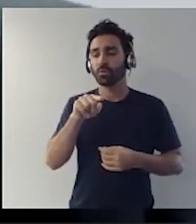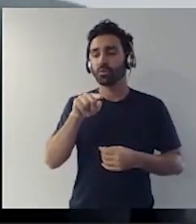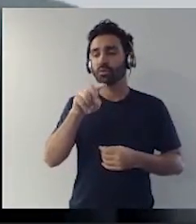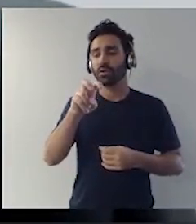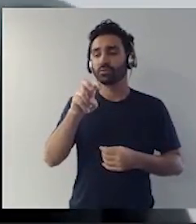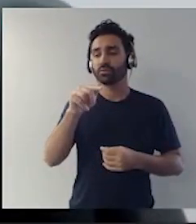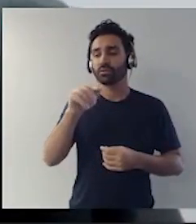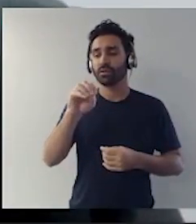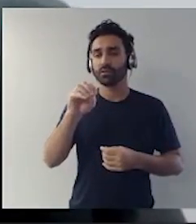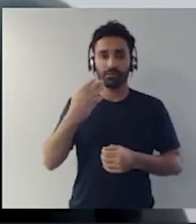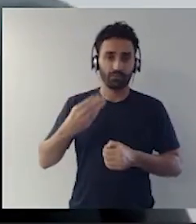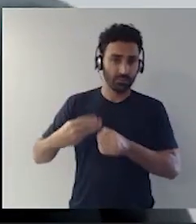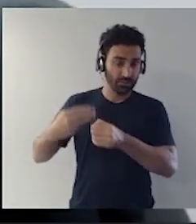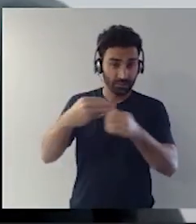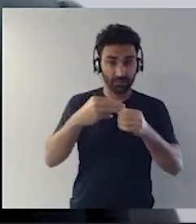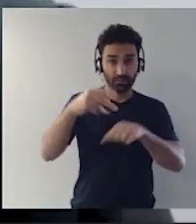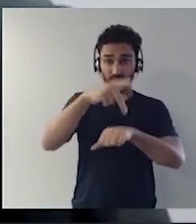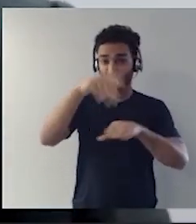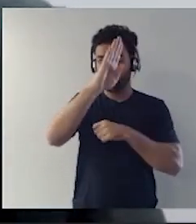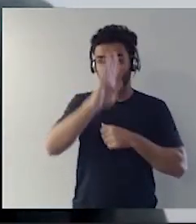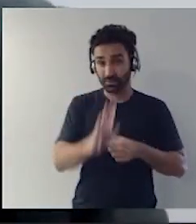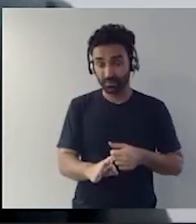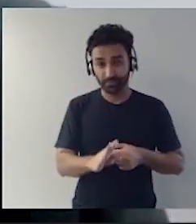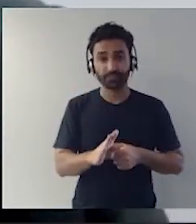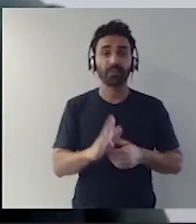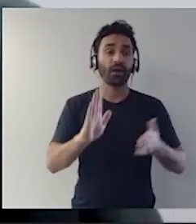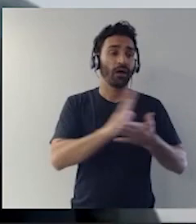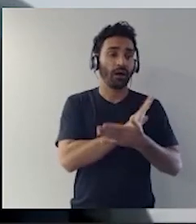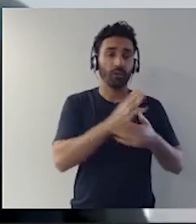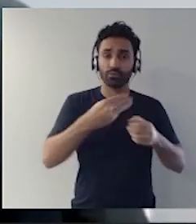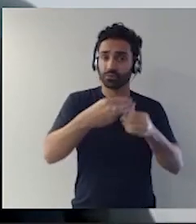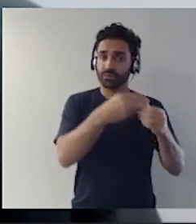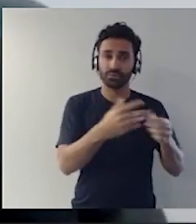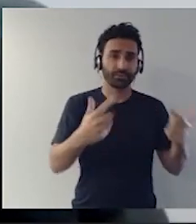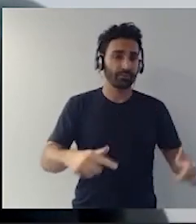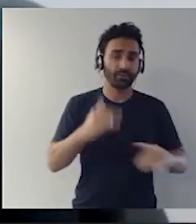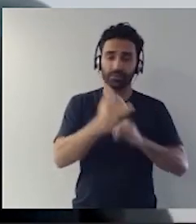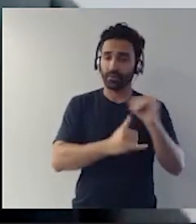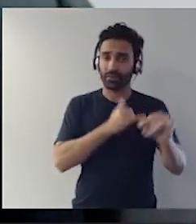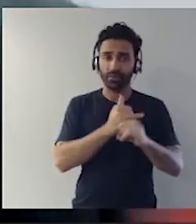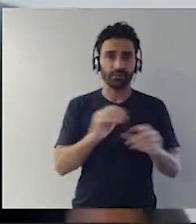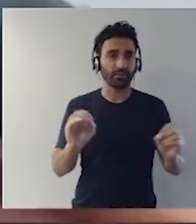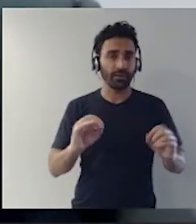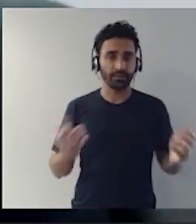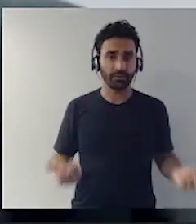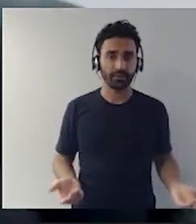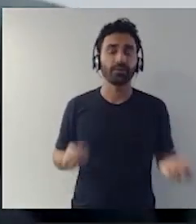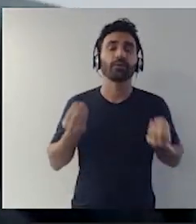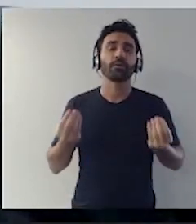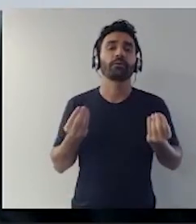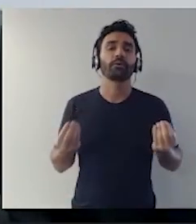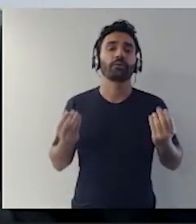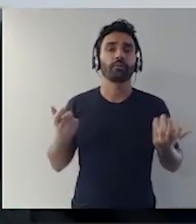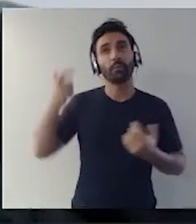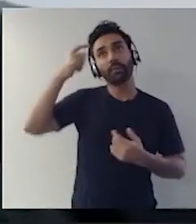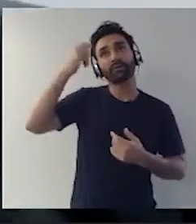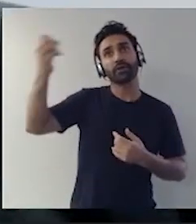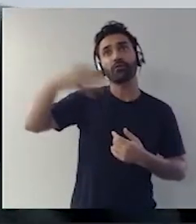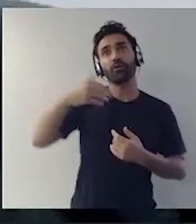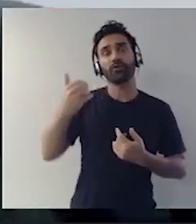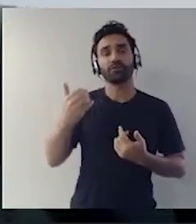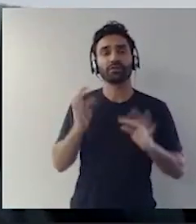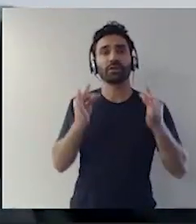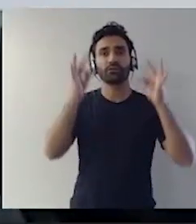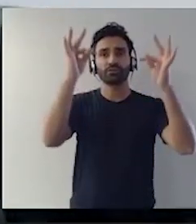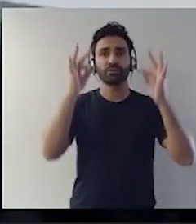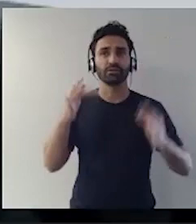5.570 municípios no Brasil, uns não têm nem acesso à internet adequadamente, e nós falarmos em novas tecnologias, saúde,